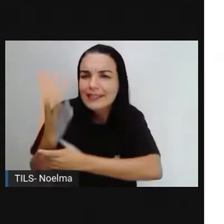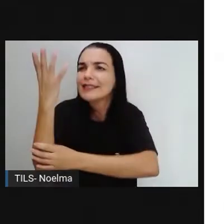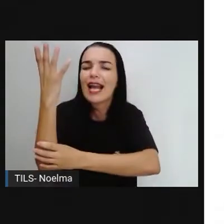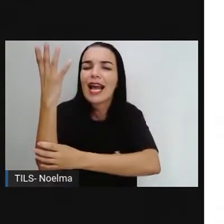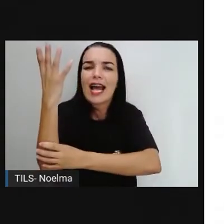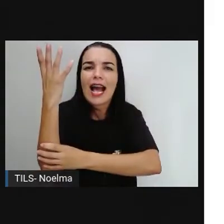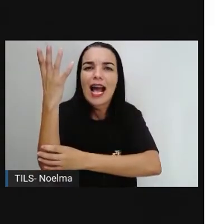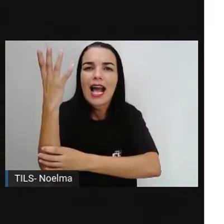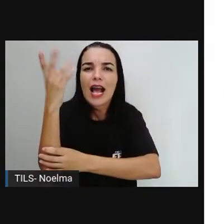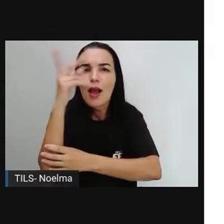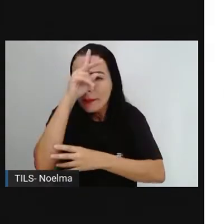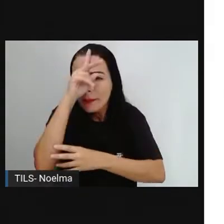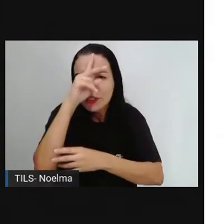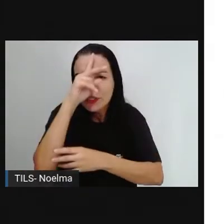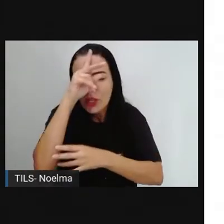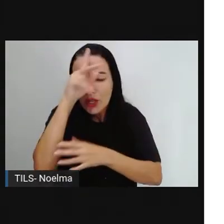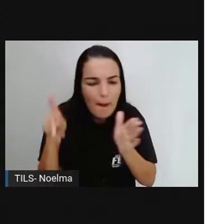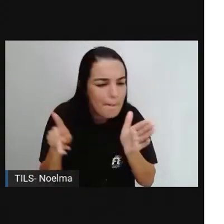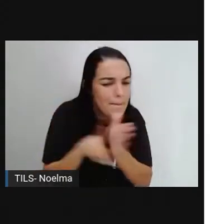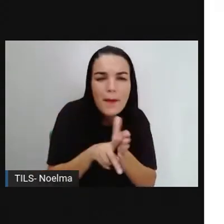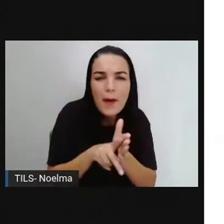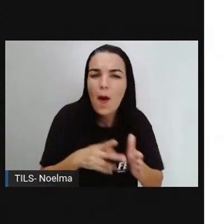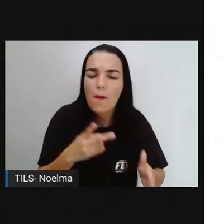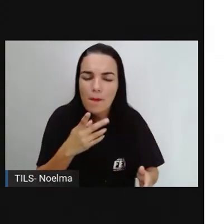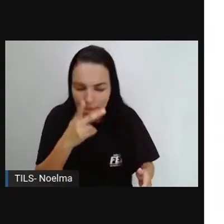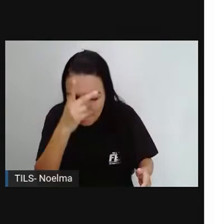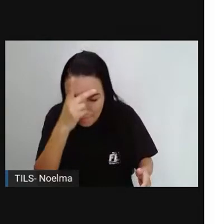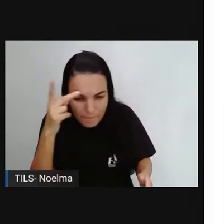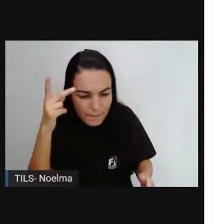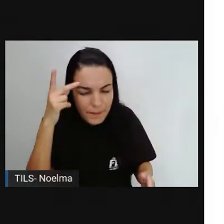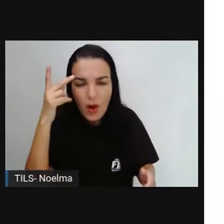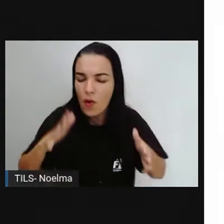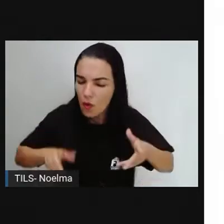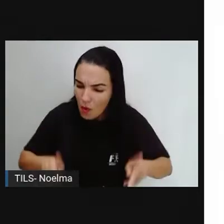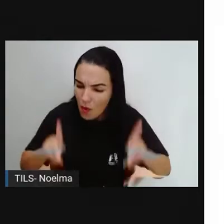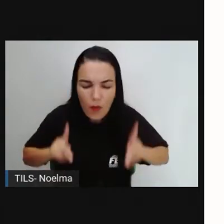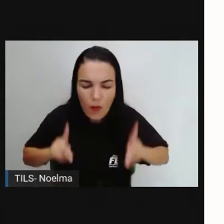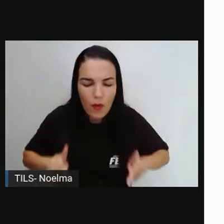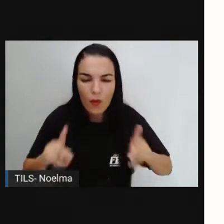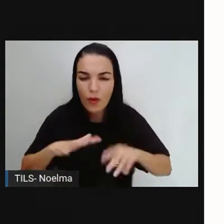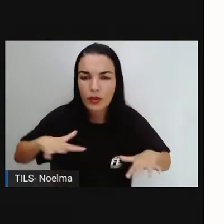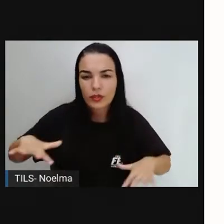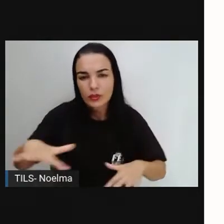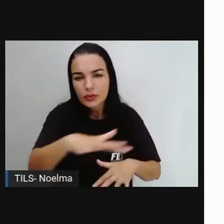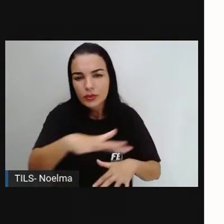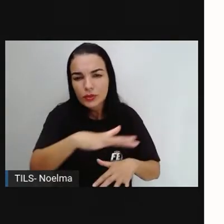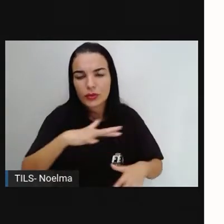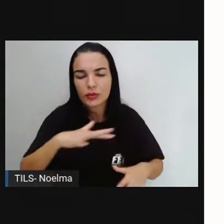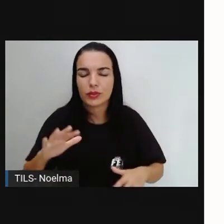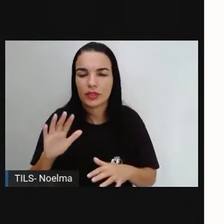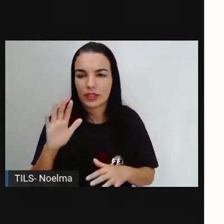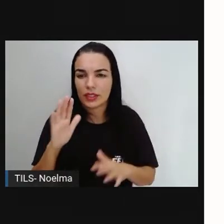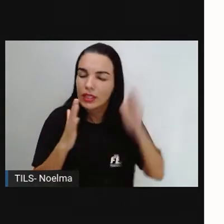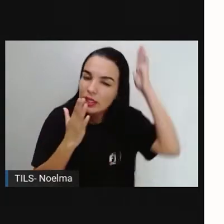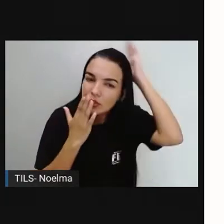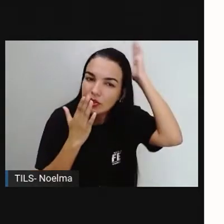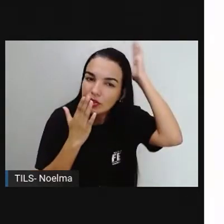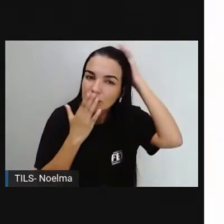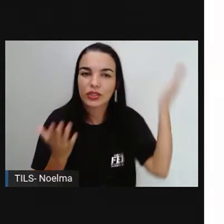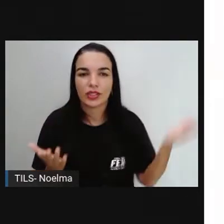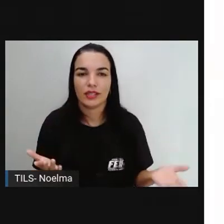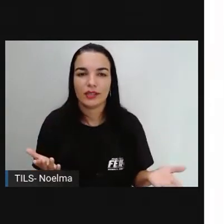história, estão escrevendo a história do seu povo. A literatura, os livros não é uma tecnologia dos povos